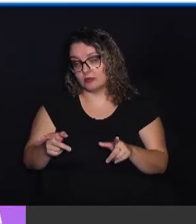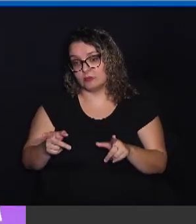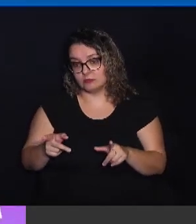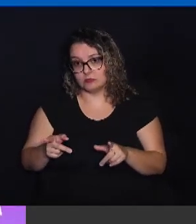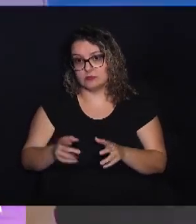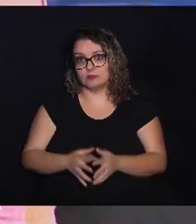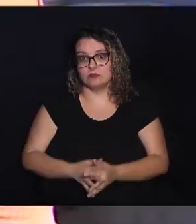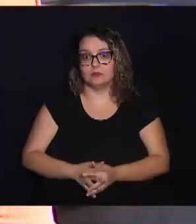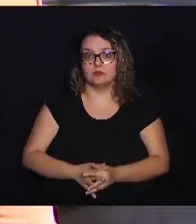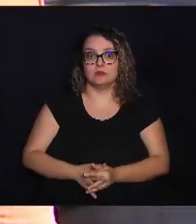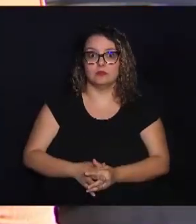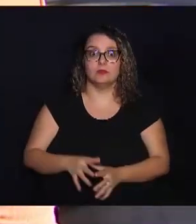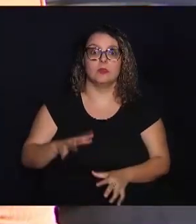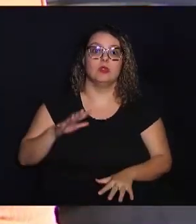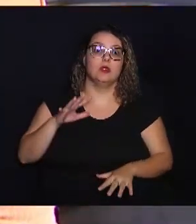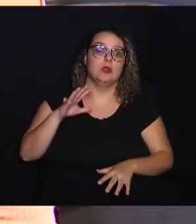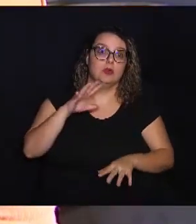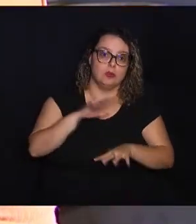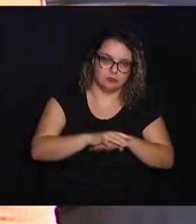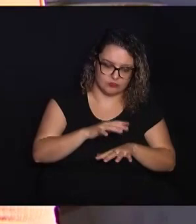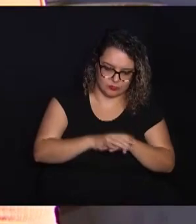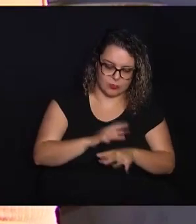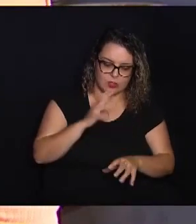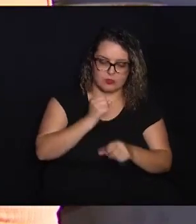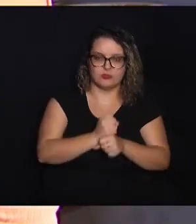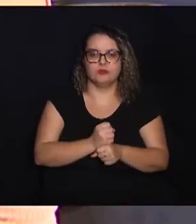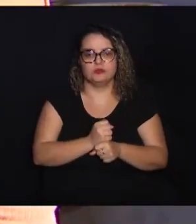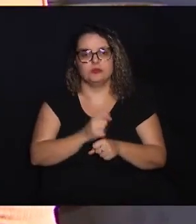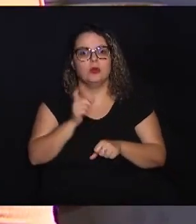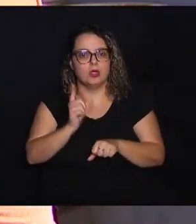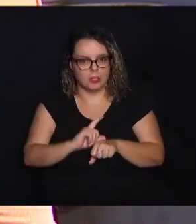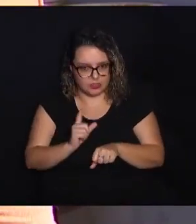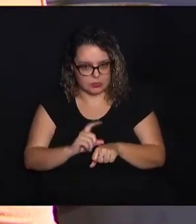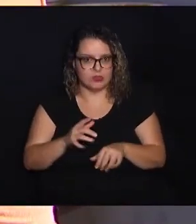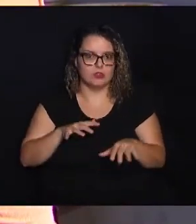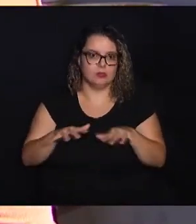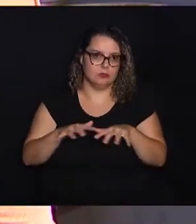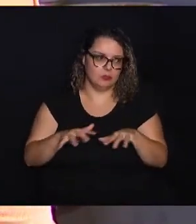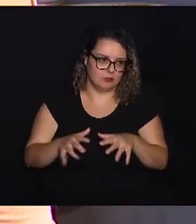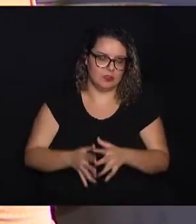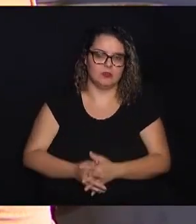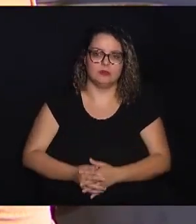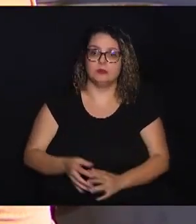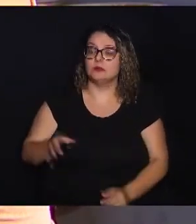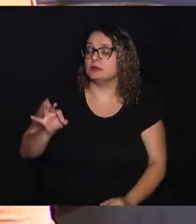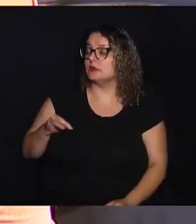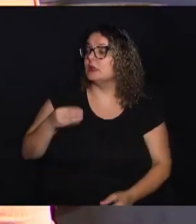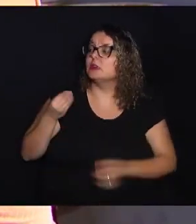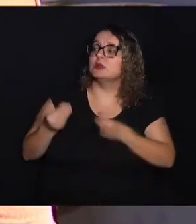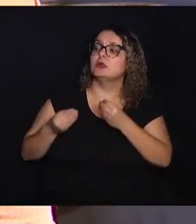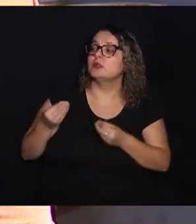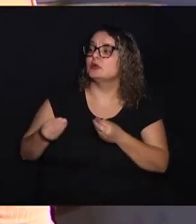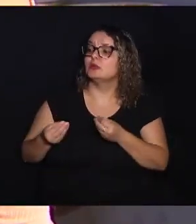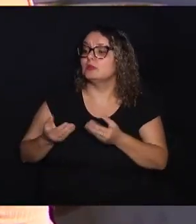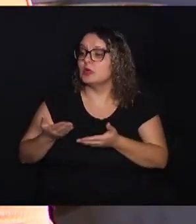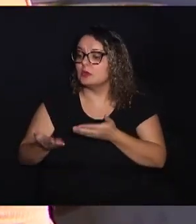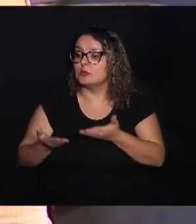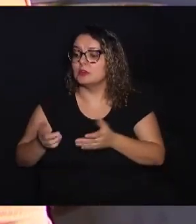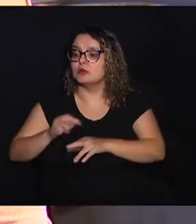Eu contabilizo o que a loja movimenta. Certo. E como você tem lidado, então,